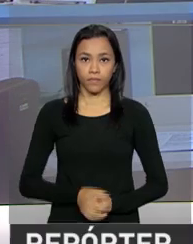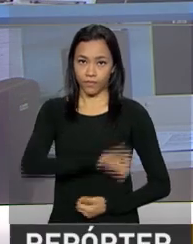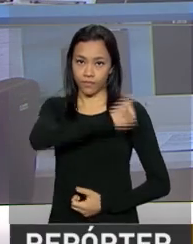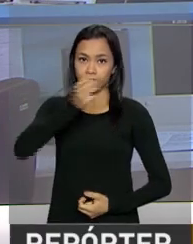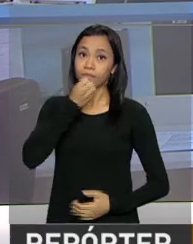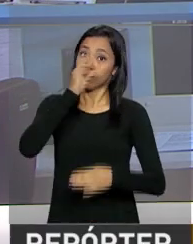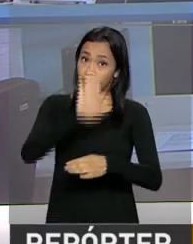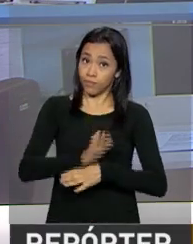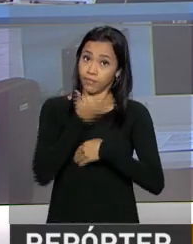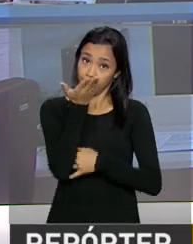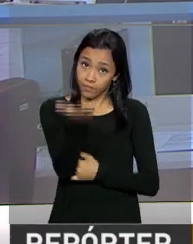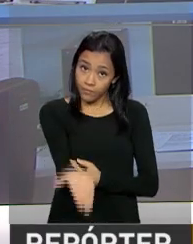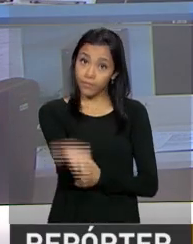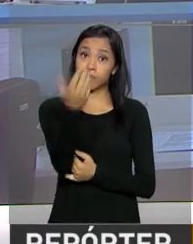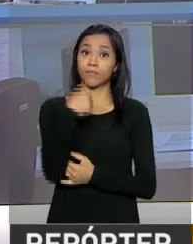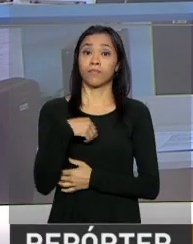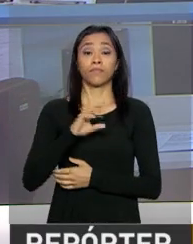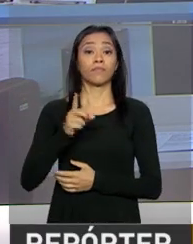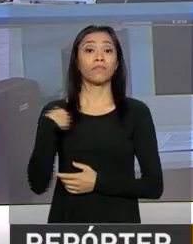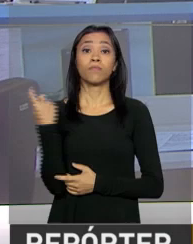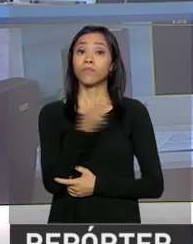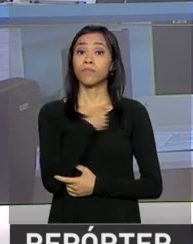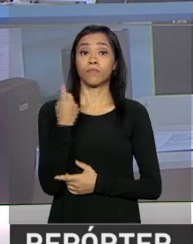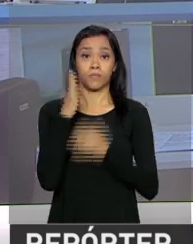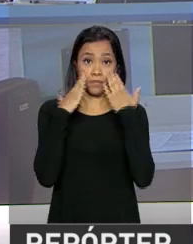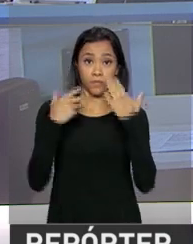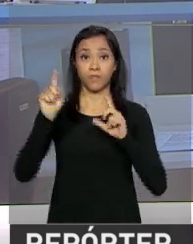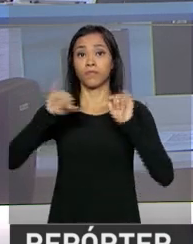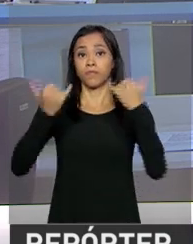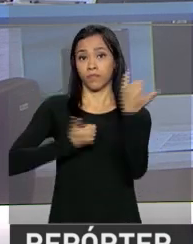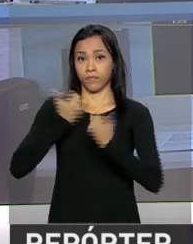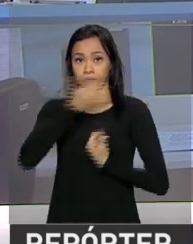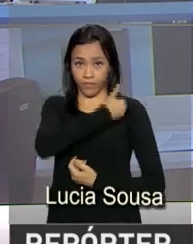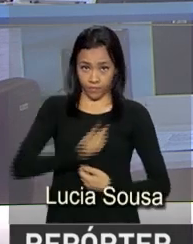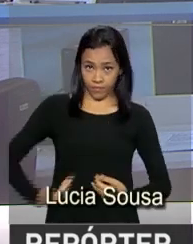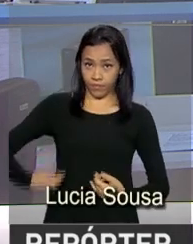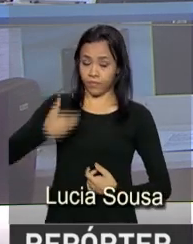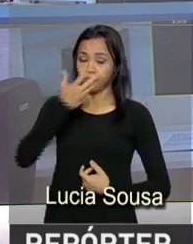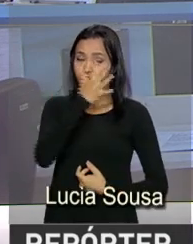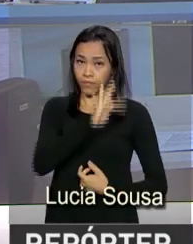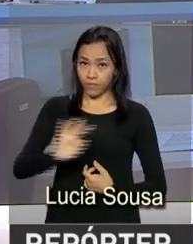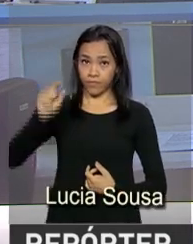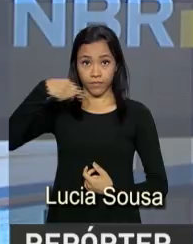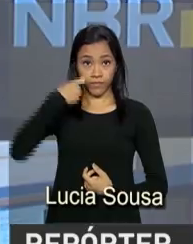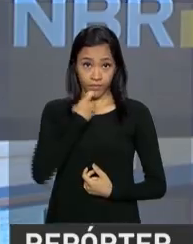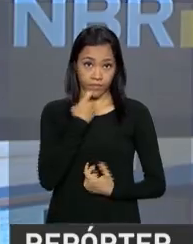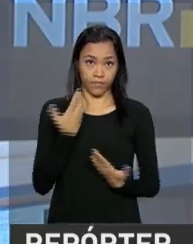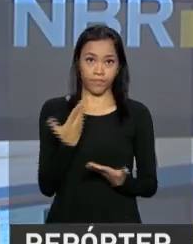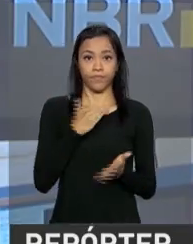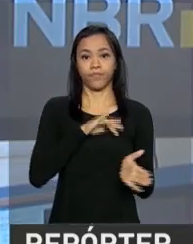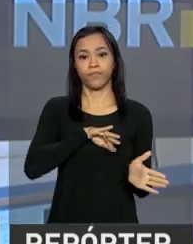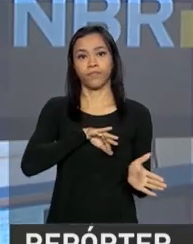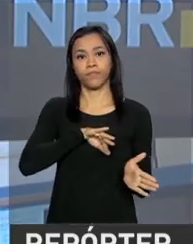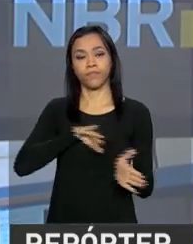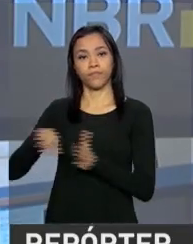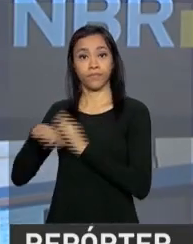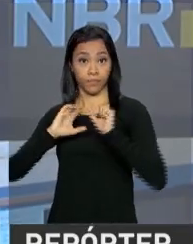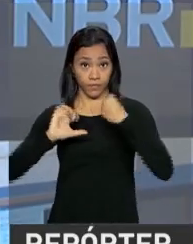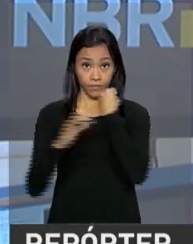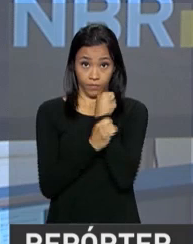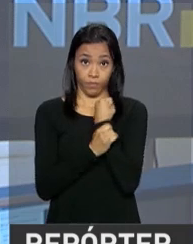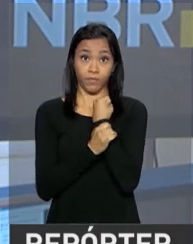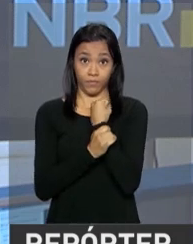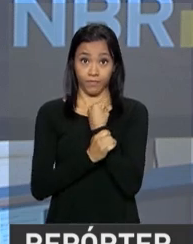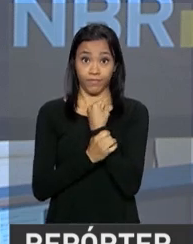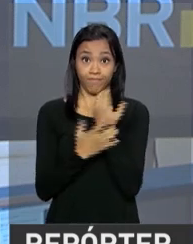Olá, uma boa tarde para você. O repórter NBR está de volta com as notícias do governo federal desta sexta-feira. A segurança pública